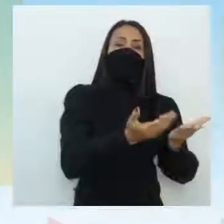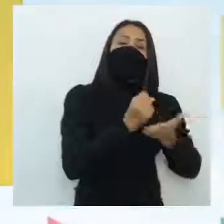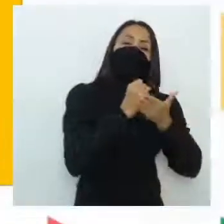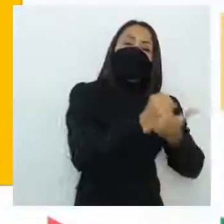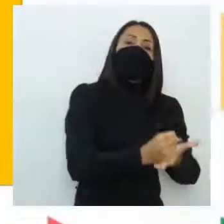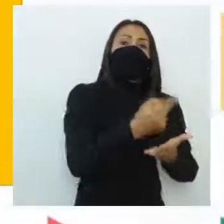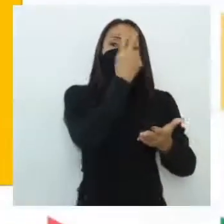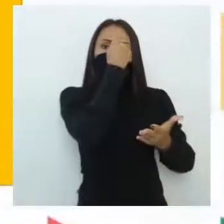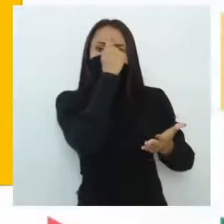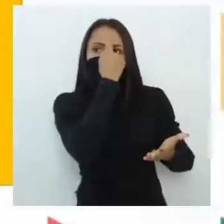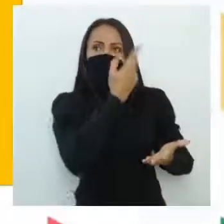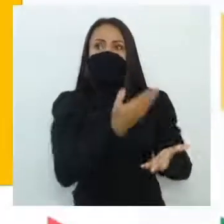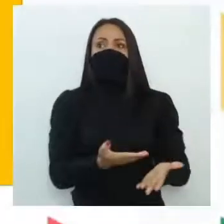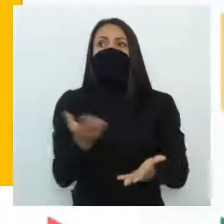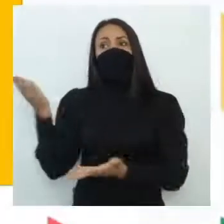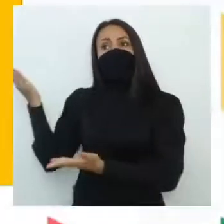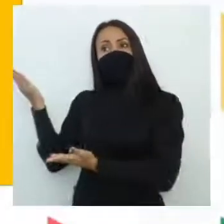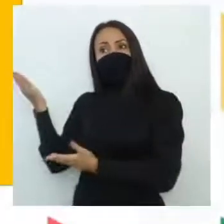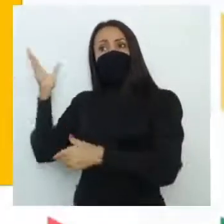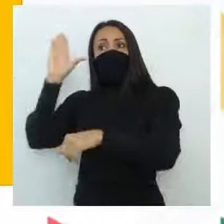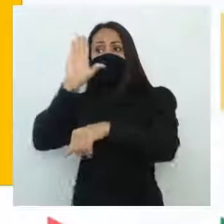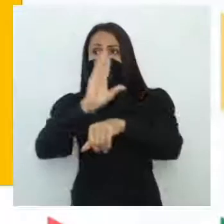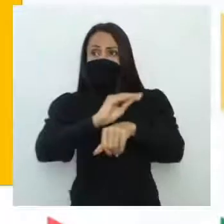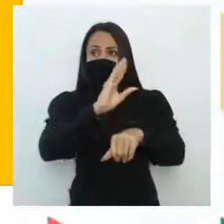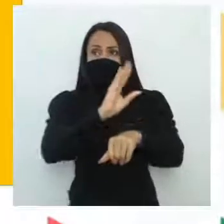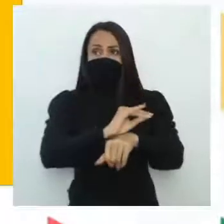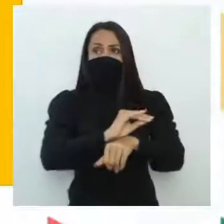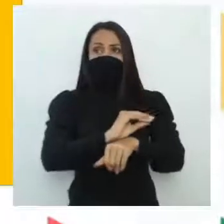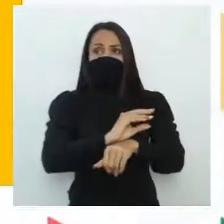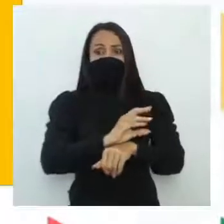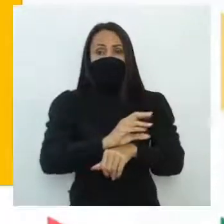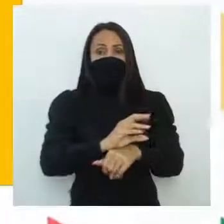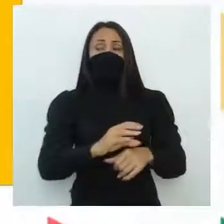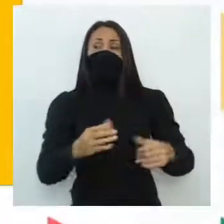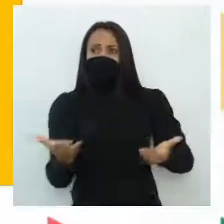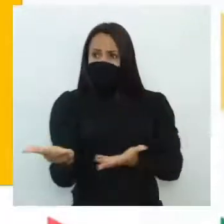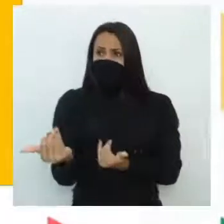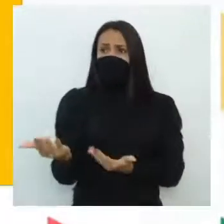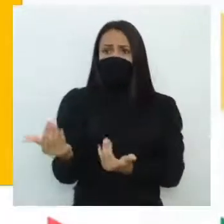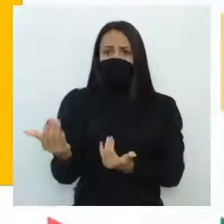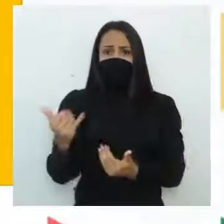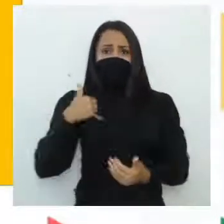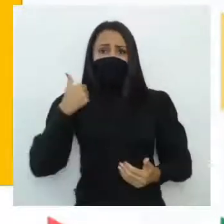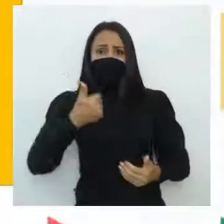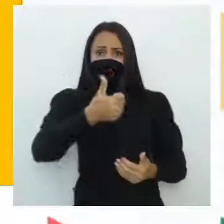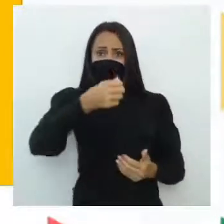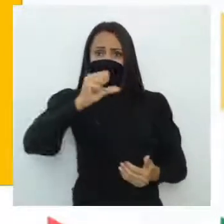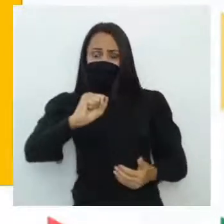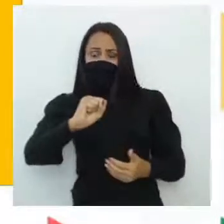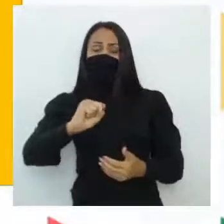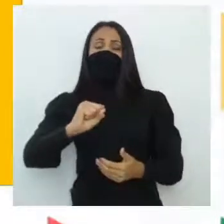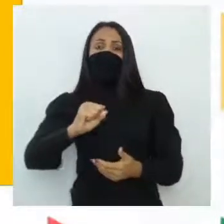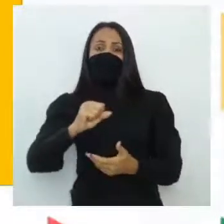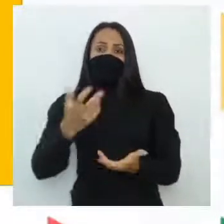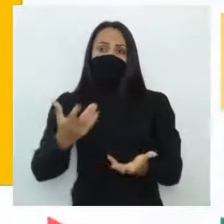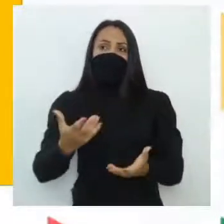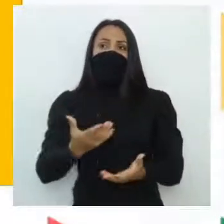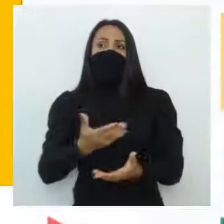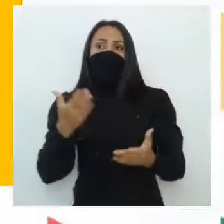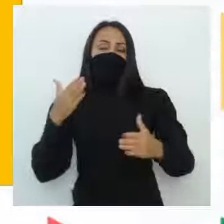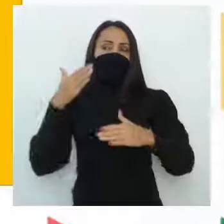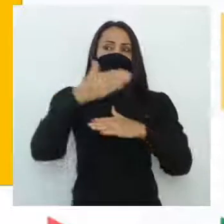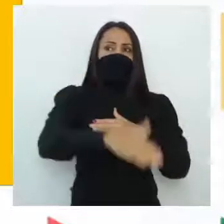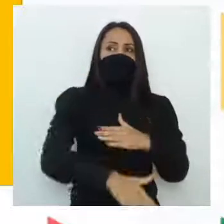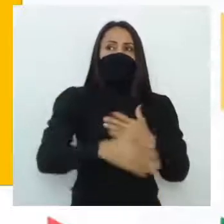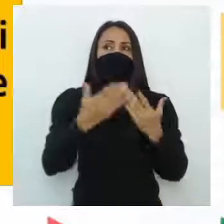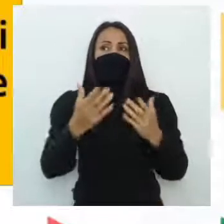vocês na fotografia dela aos 18 anos de idade, quando ela ingressa na congregação de Nossa Senhora